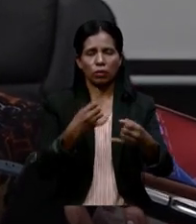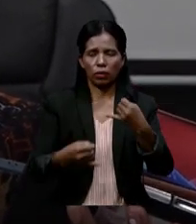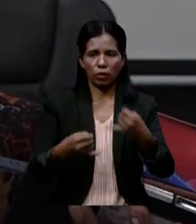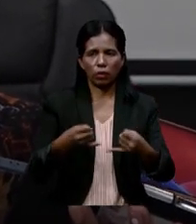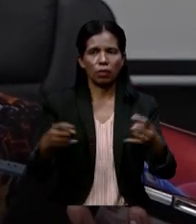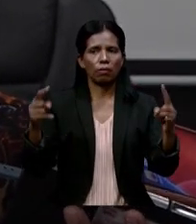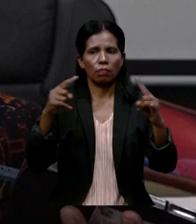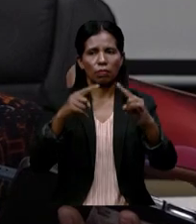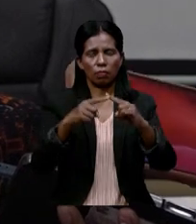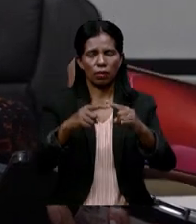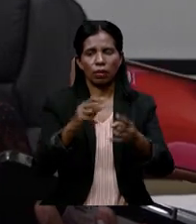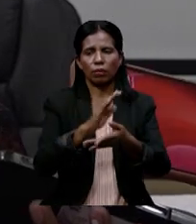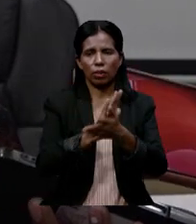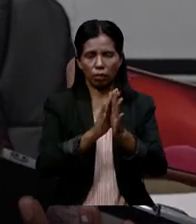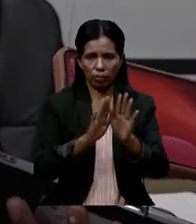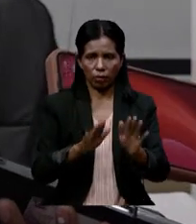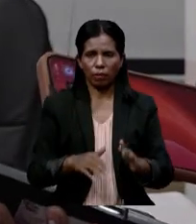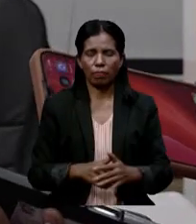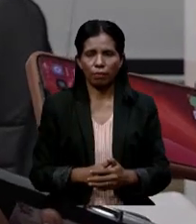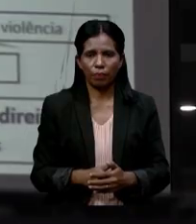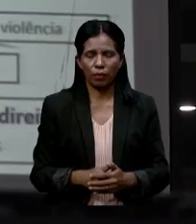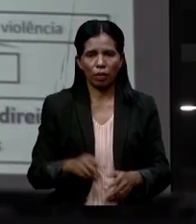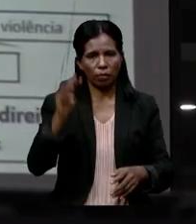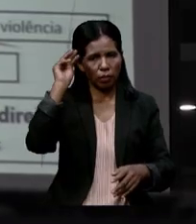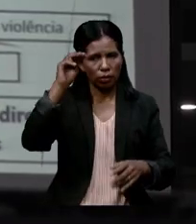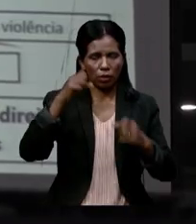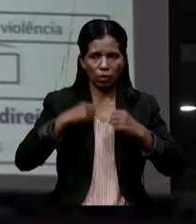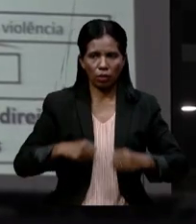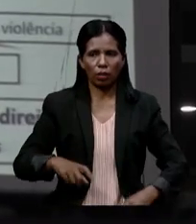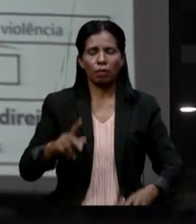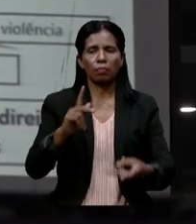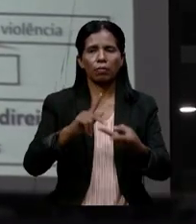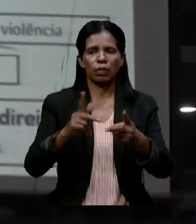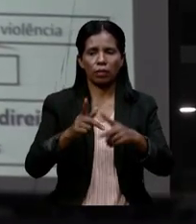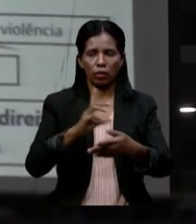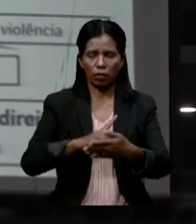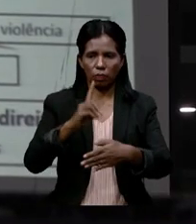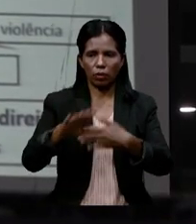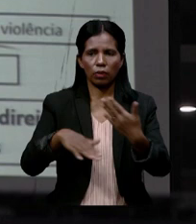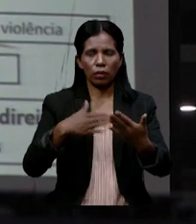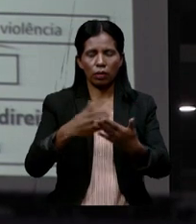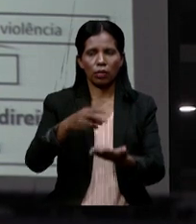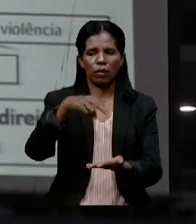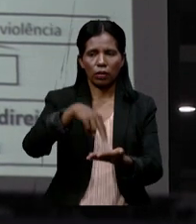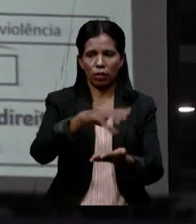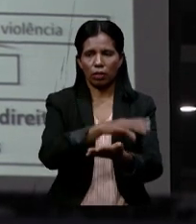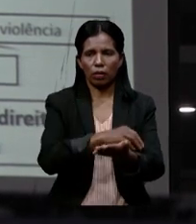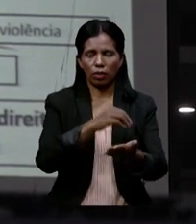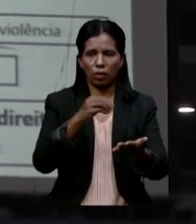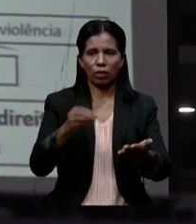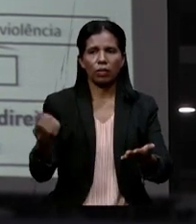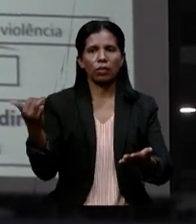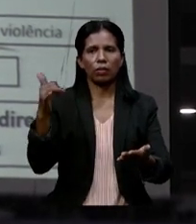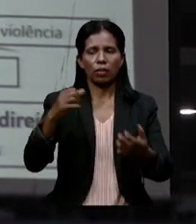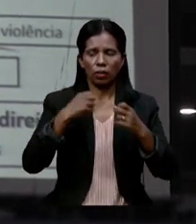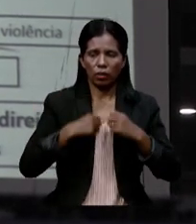a fatin hak matek. Dadaung ni Ministério da Saúde e o parceiro desenvolvimento Sira estabelece uma fatin seguro e a Centro